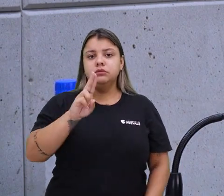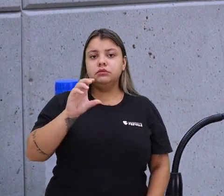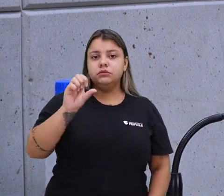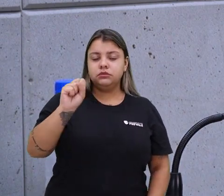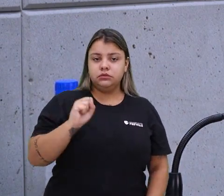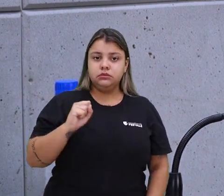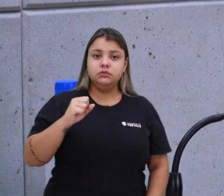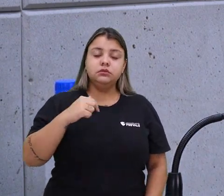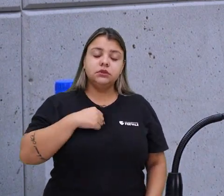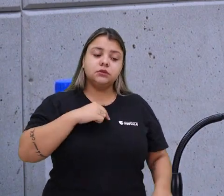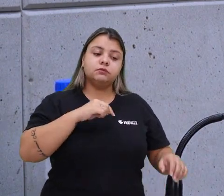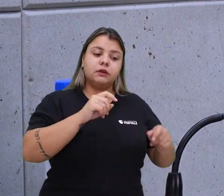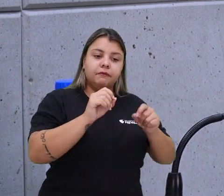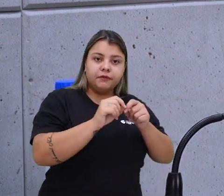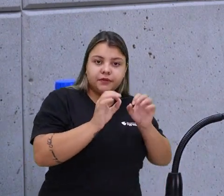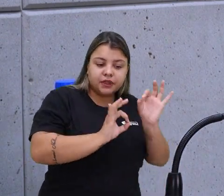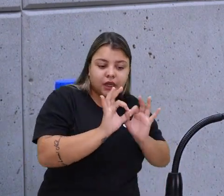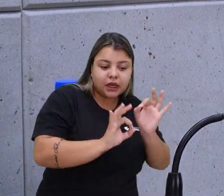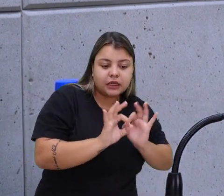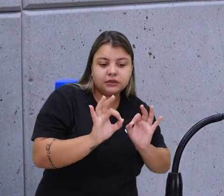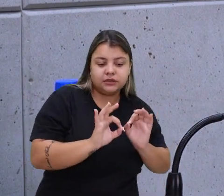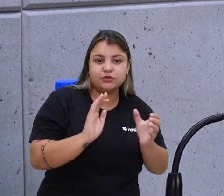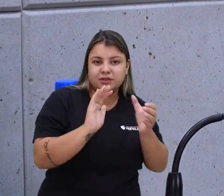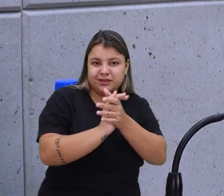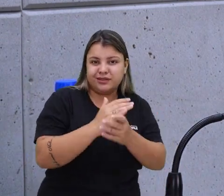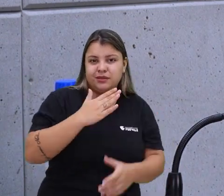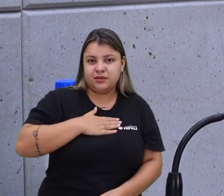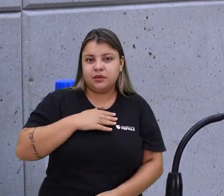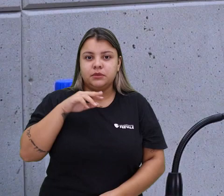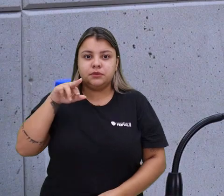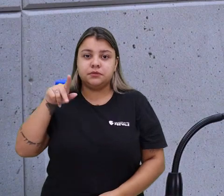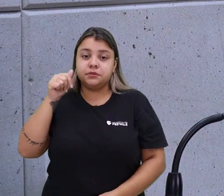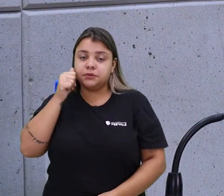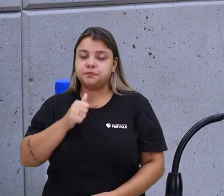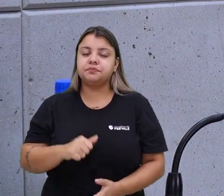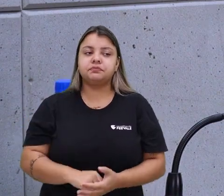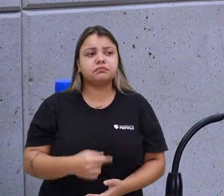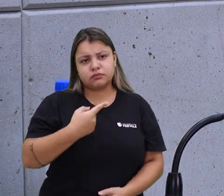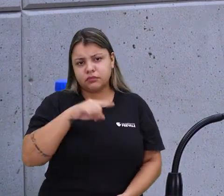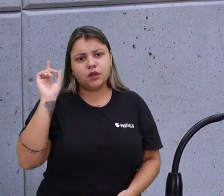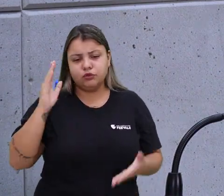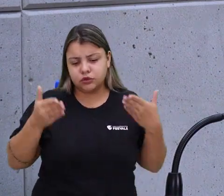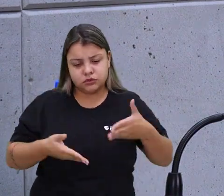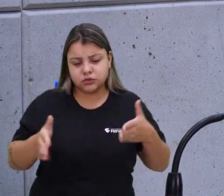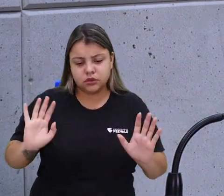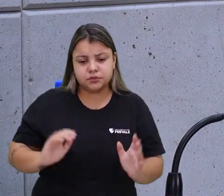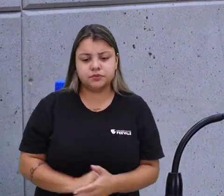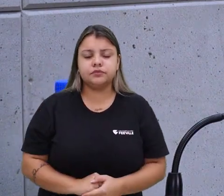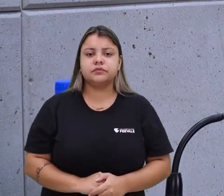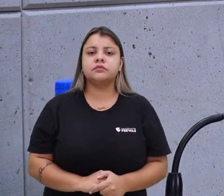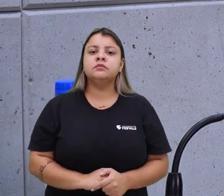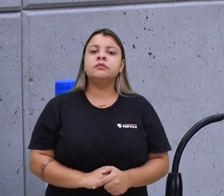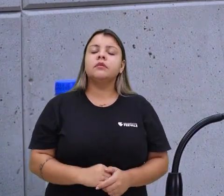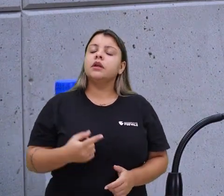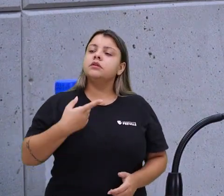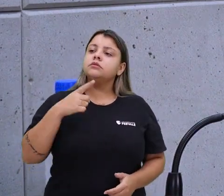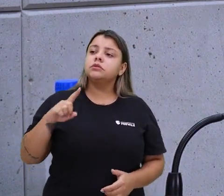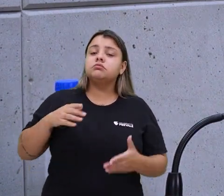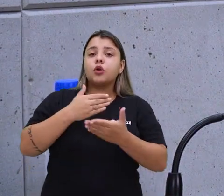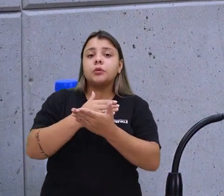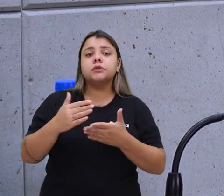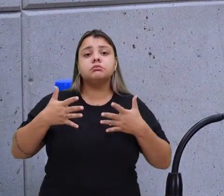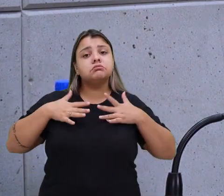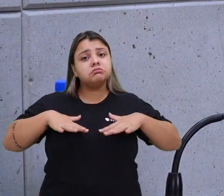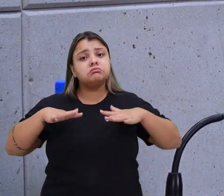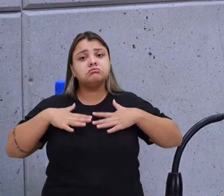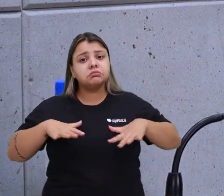preparando todo coctel que foi na serra aí ela disse Mas tem que ser agora daí eu fui e no começo foi foi tudo tranquilo